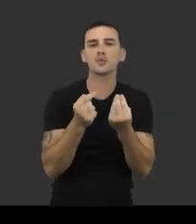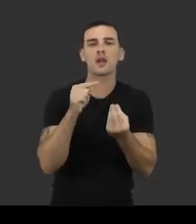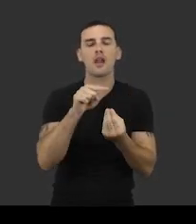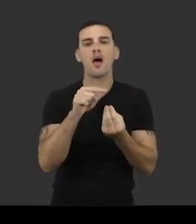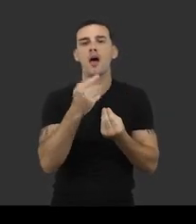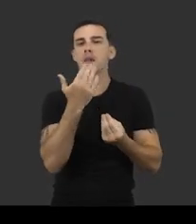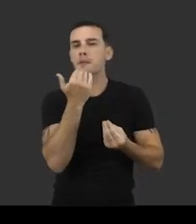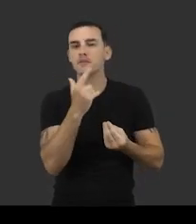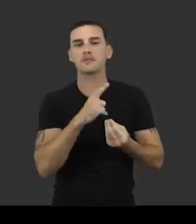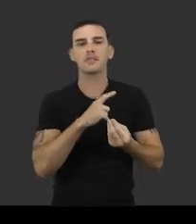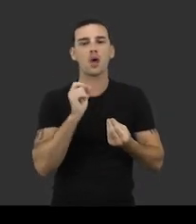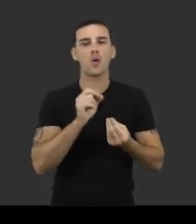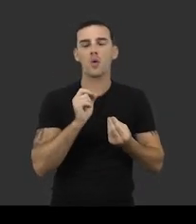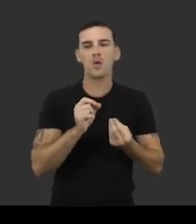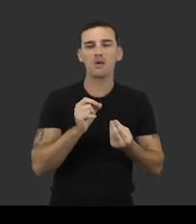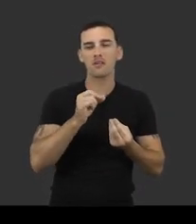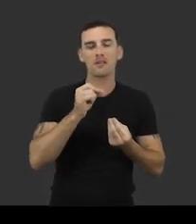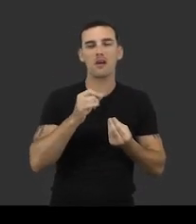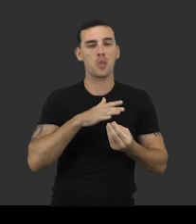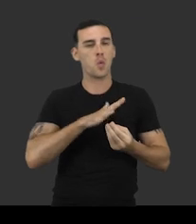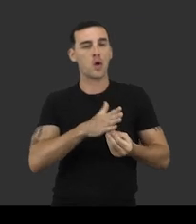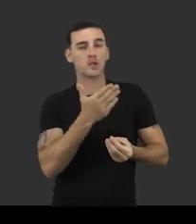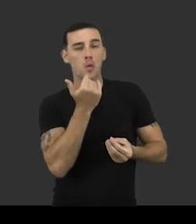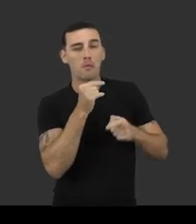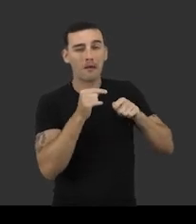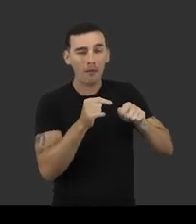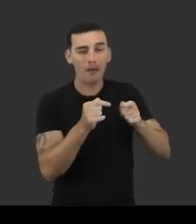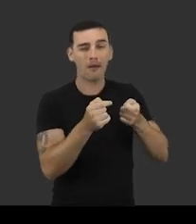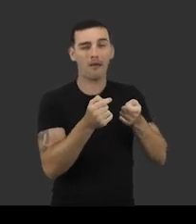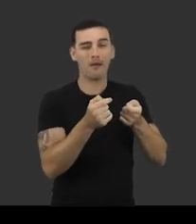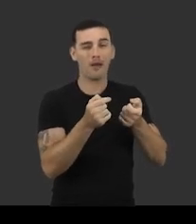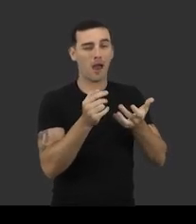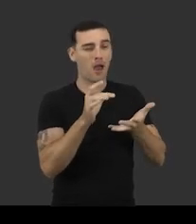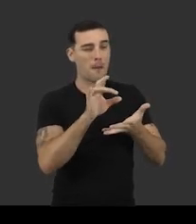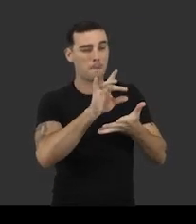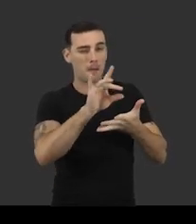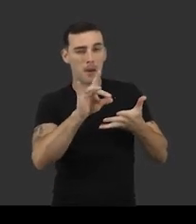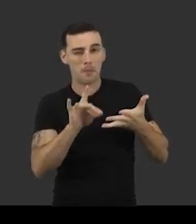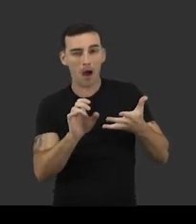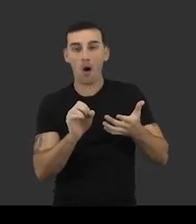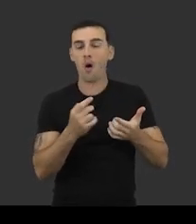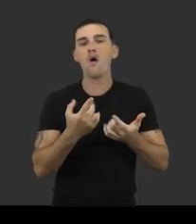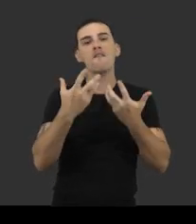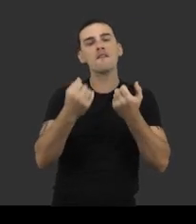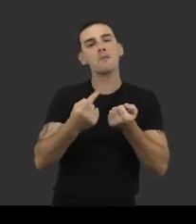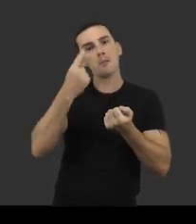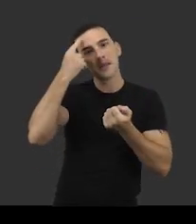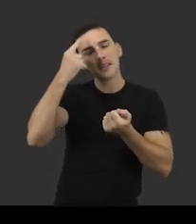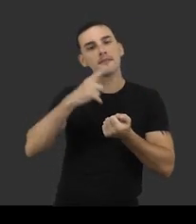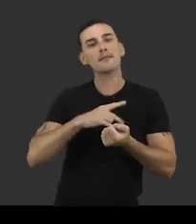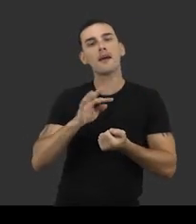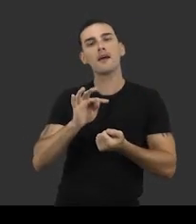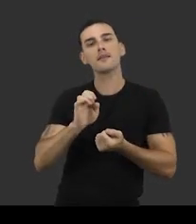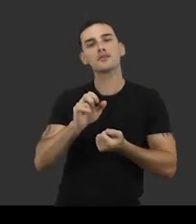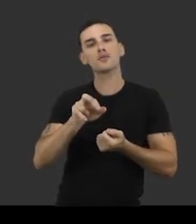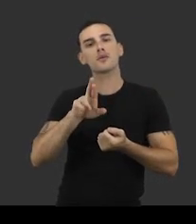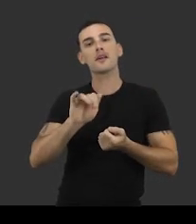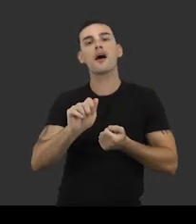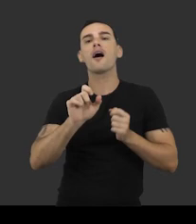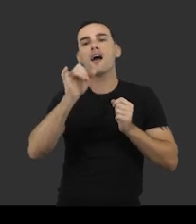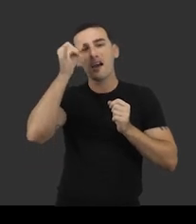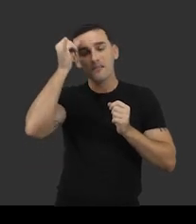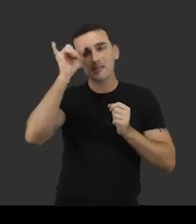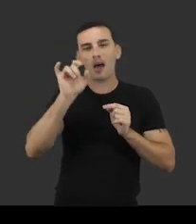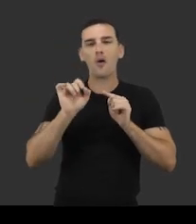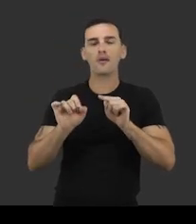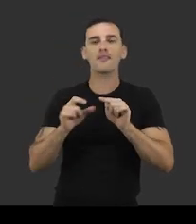alimentos, né, de intolerância alimentar e algumas texturas, então vamos pensar em alimentos que tenham assim o mínimo de açúcar